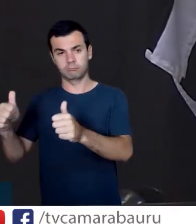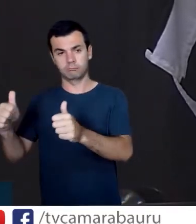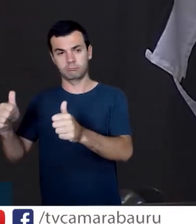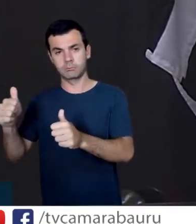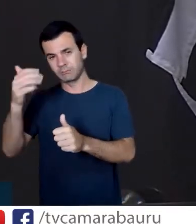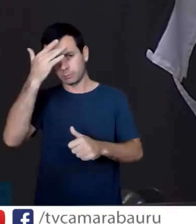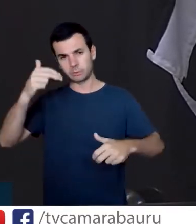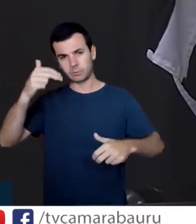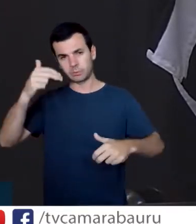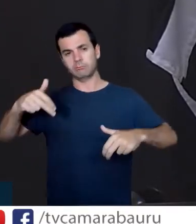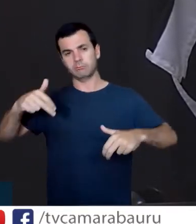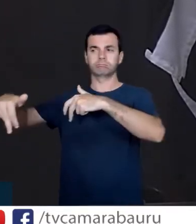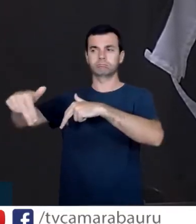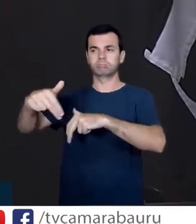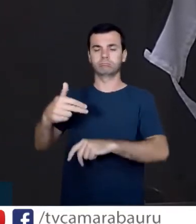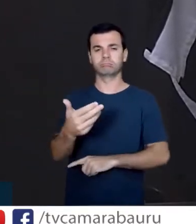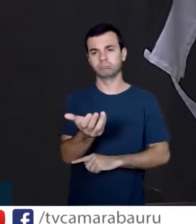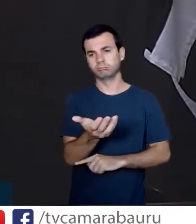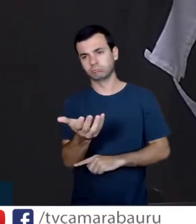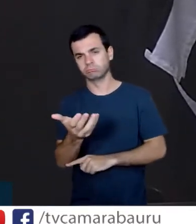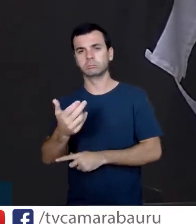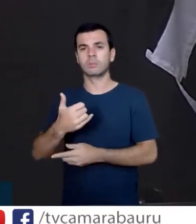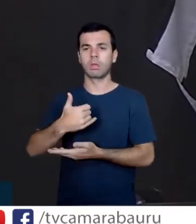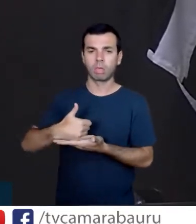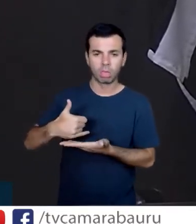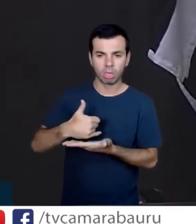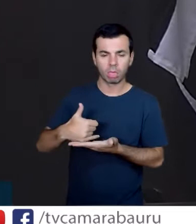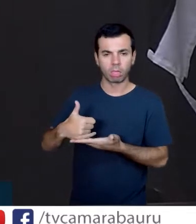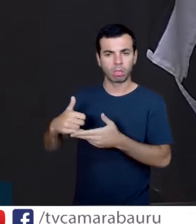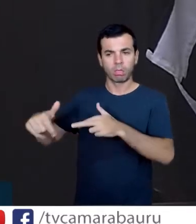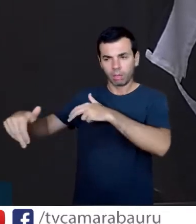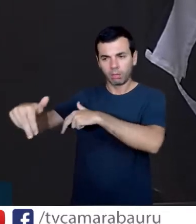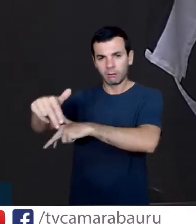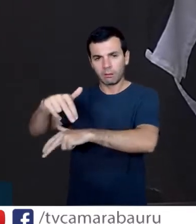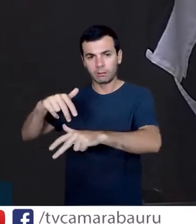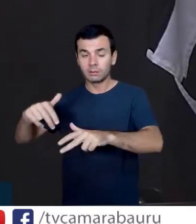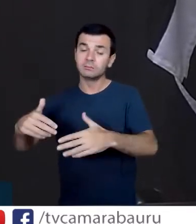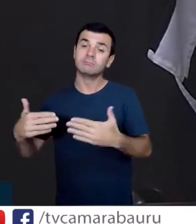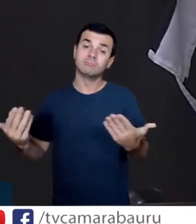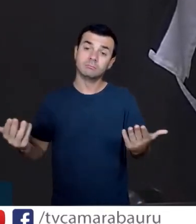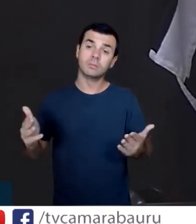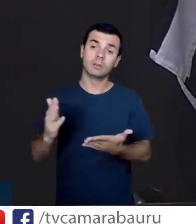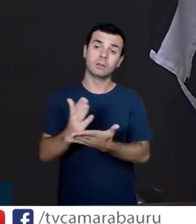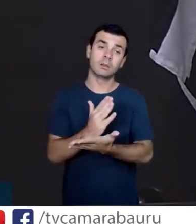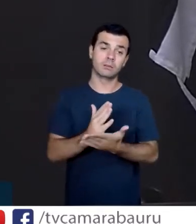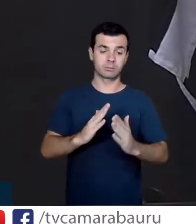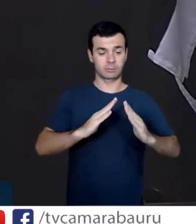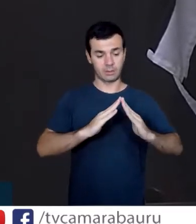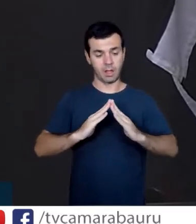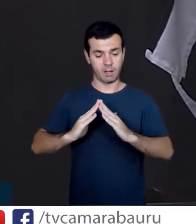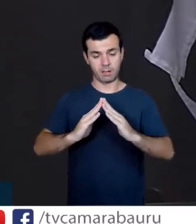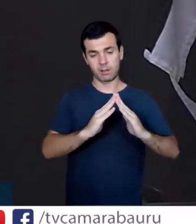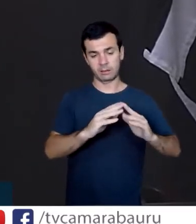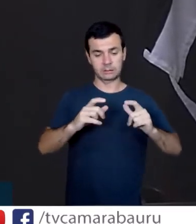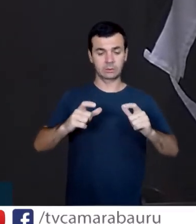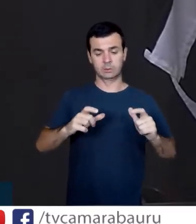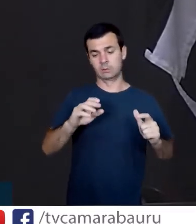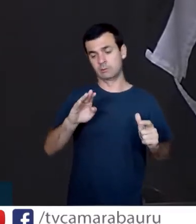situação de rua, os usuários de droga, as pessoas que moram na Bela Vista, ali no bairro Bela